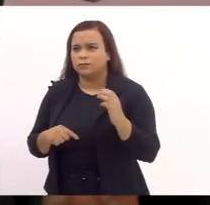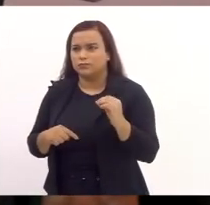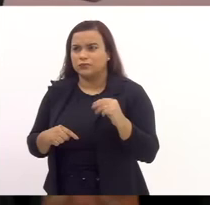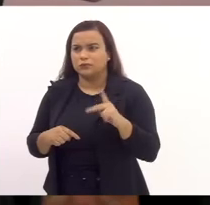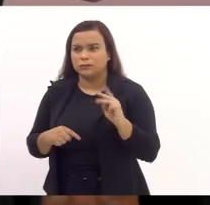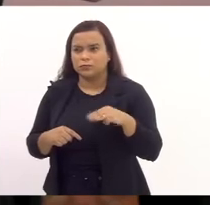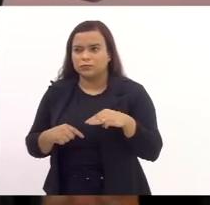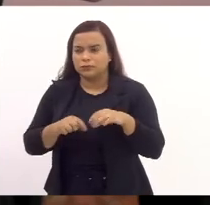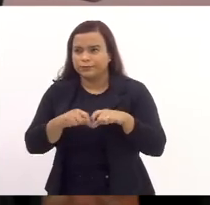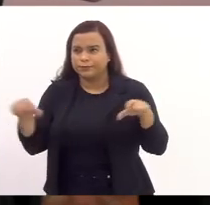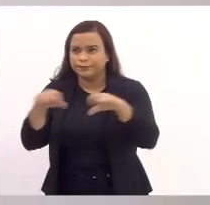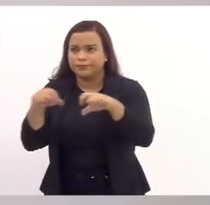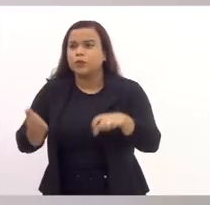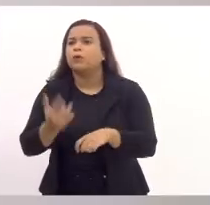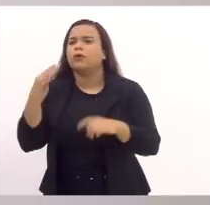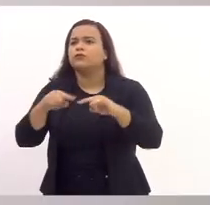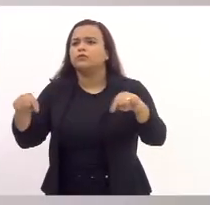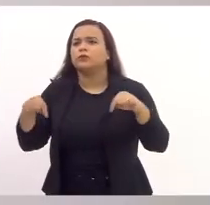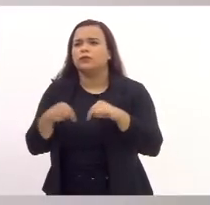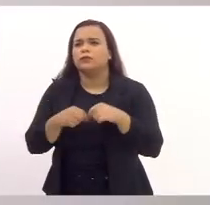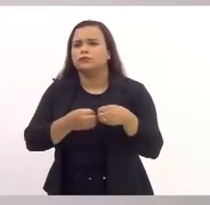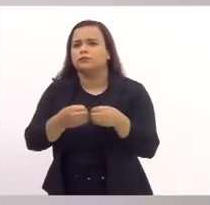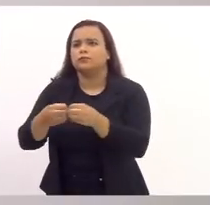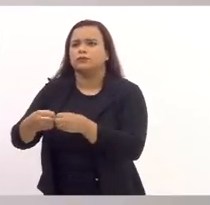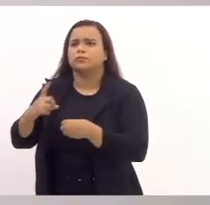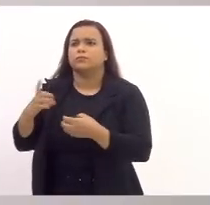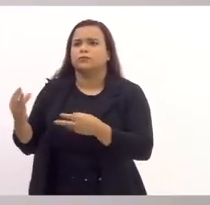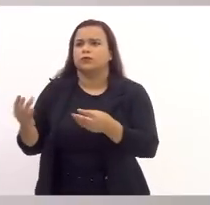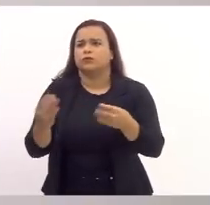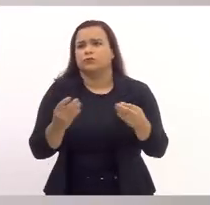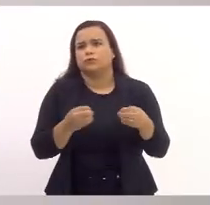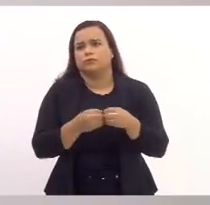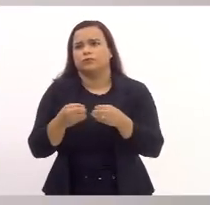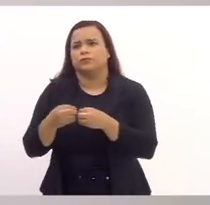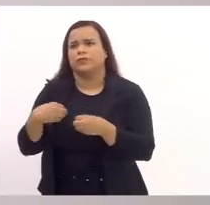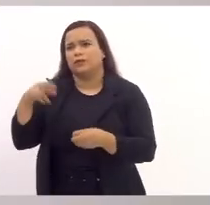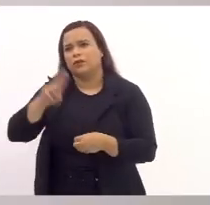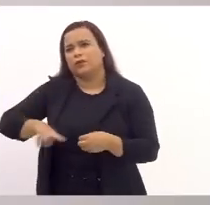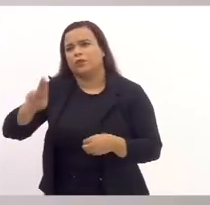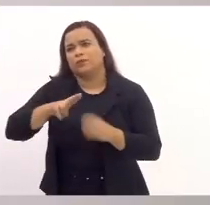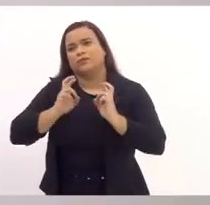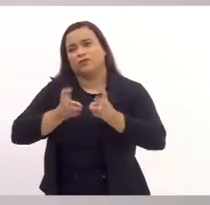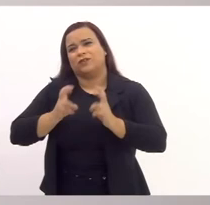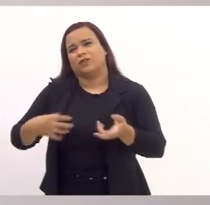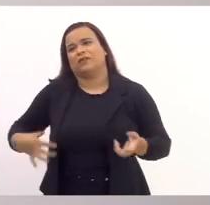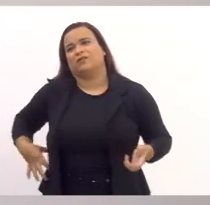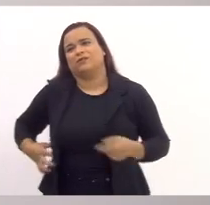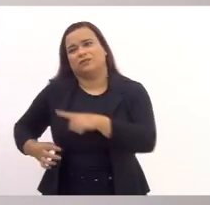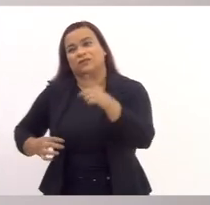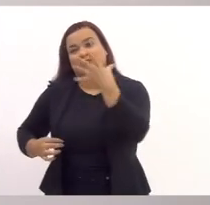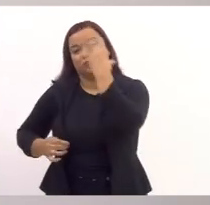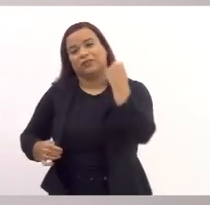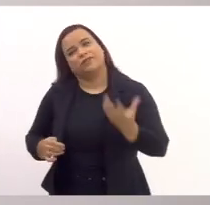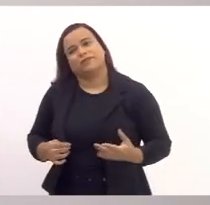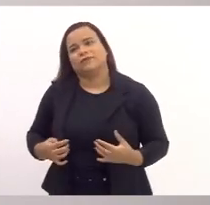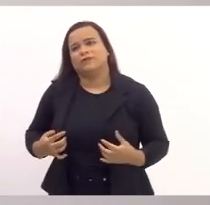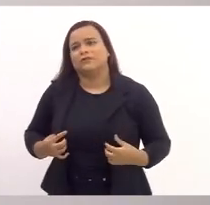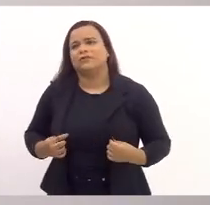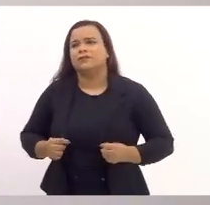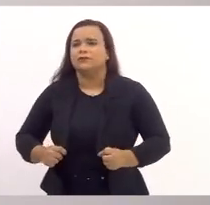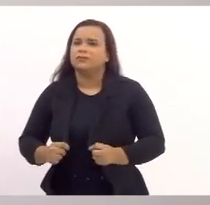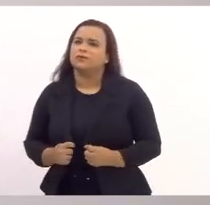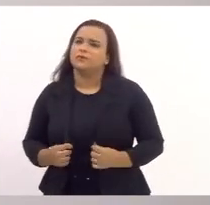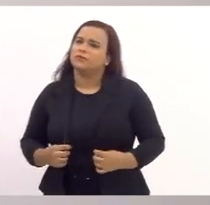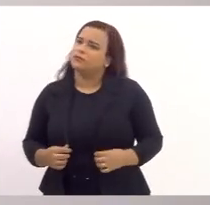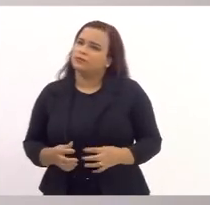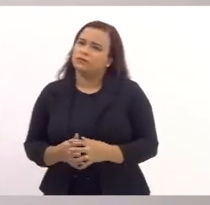ferroviária? 5, 6, 7, 8, 9. Que são muitos terrenos. Olha que é onde de trem. Eu sou usuário do sistema, né? Com as pessoas esquecem isso, né? Eu uso o sistema.